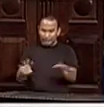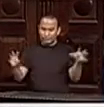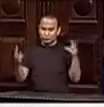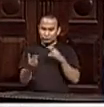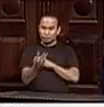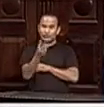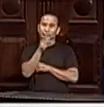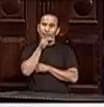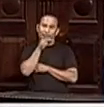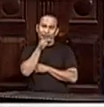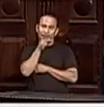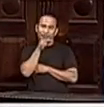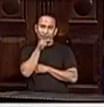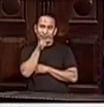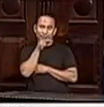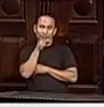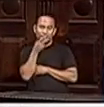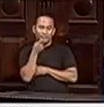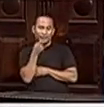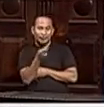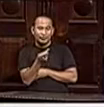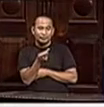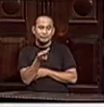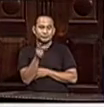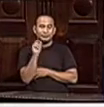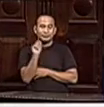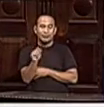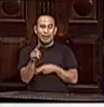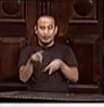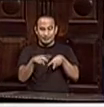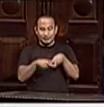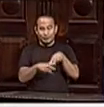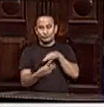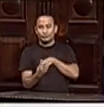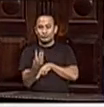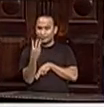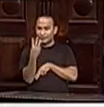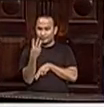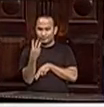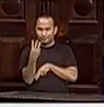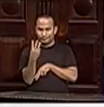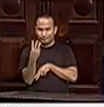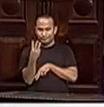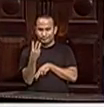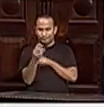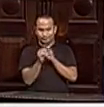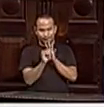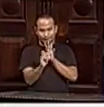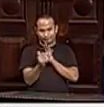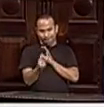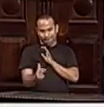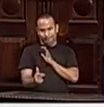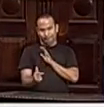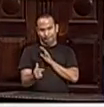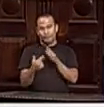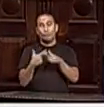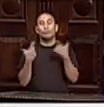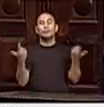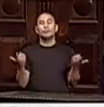parlamentares, argumentando que a prisão dos 3 era ilegal. Por